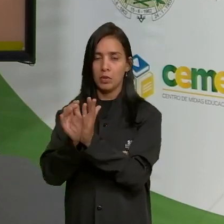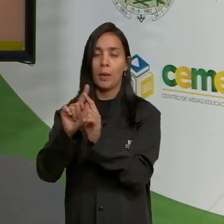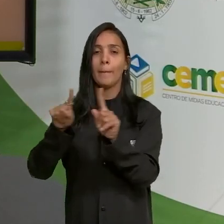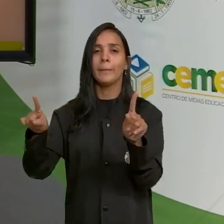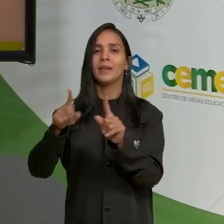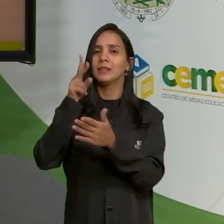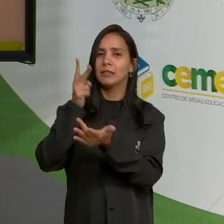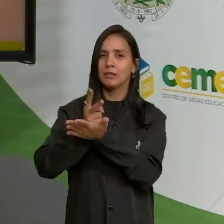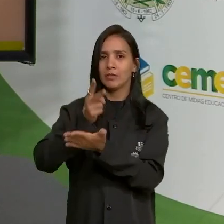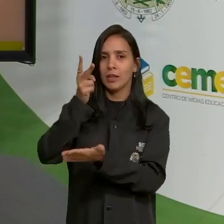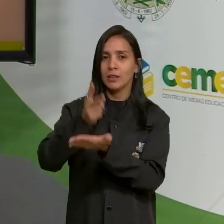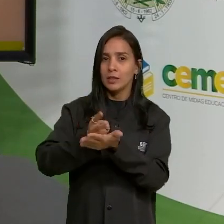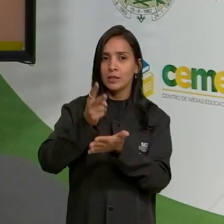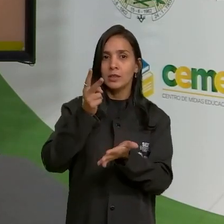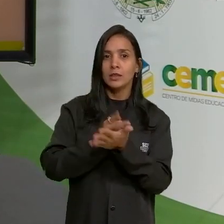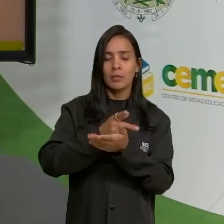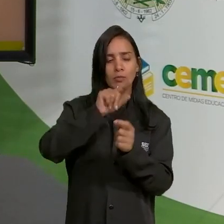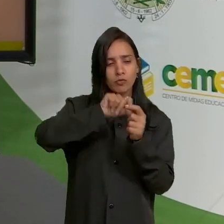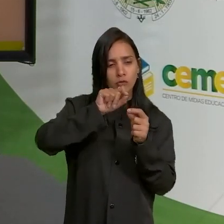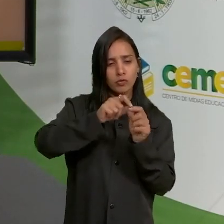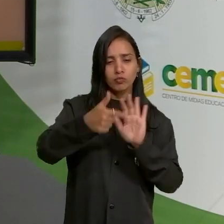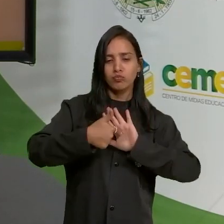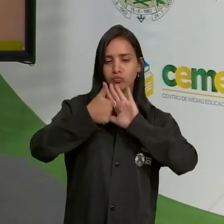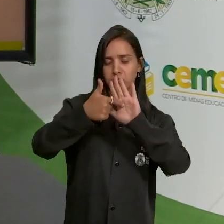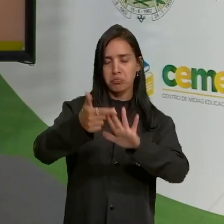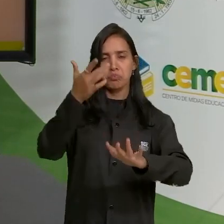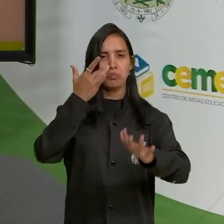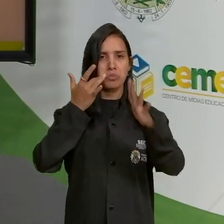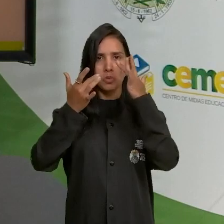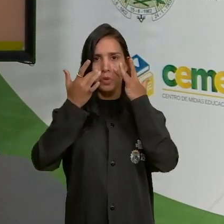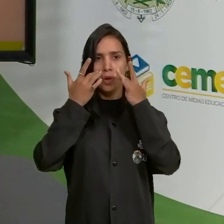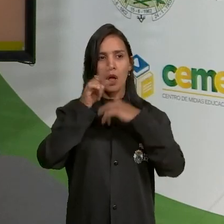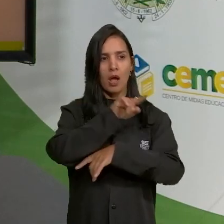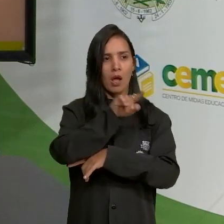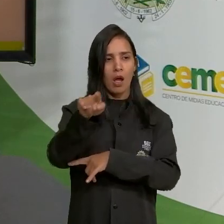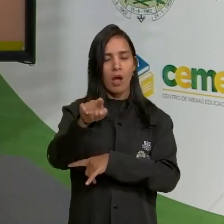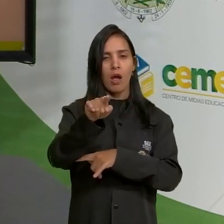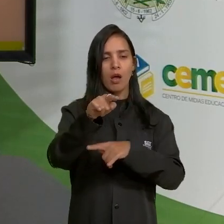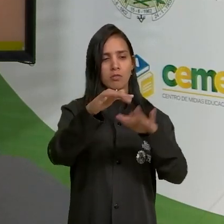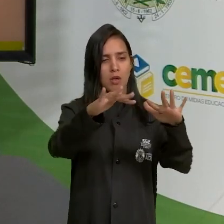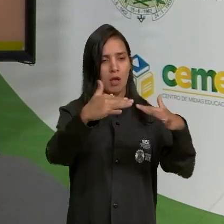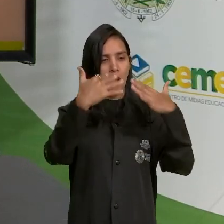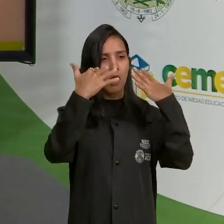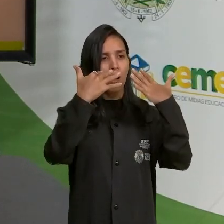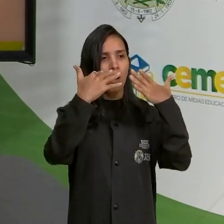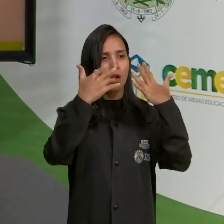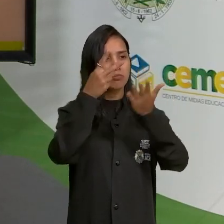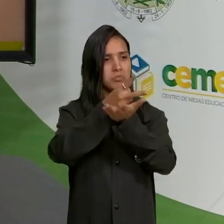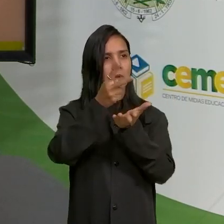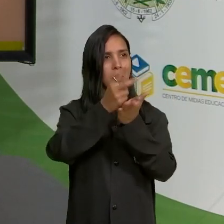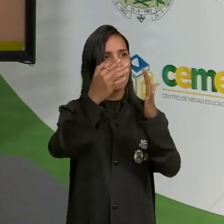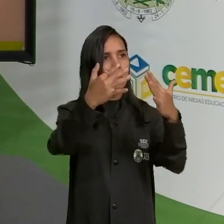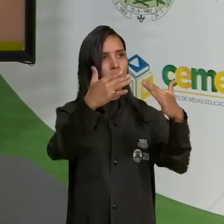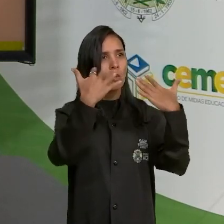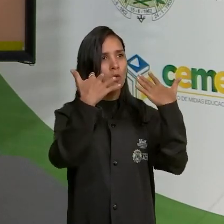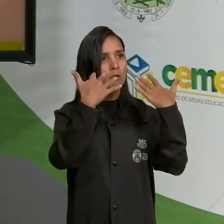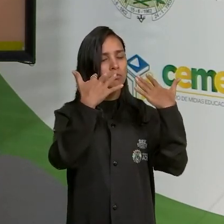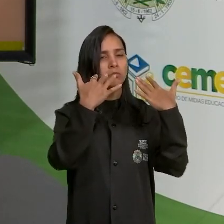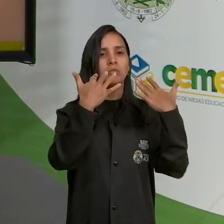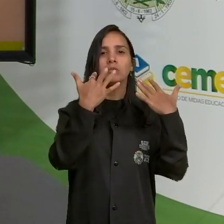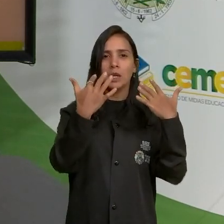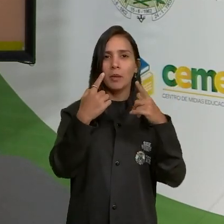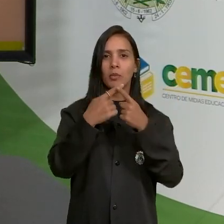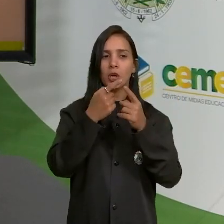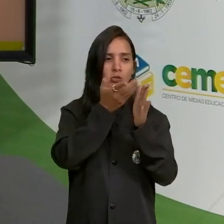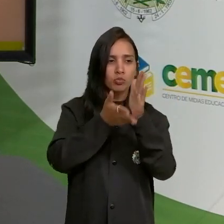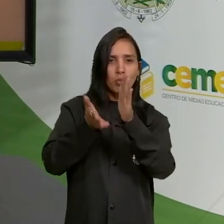apresentação de forma que prenda o público e de forma que não perca essa caracterização teatral, essa